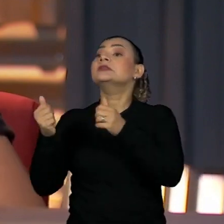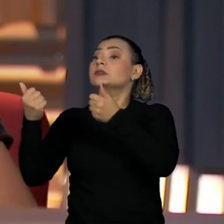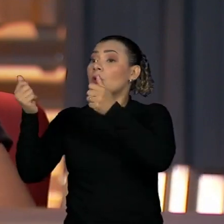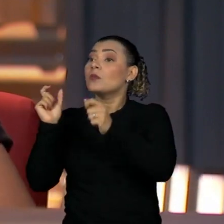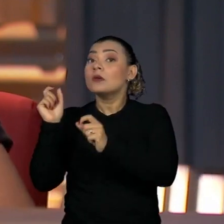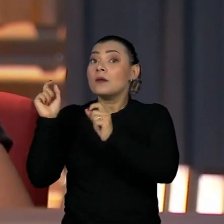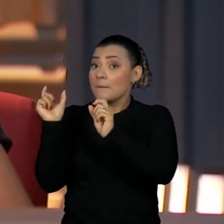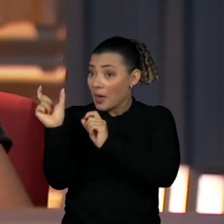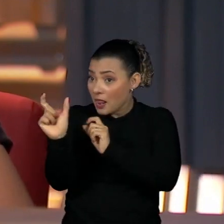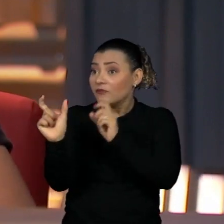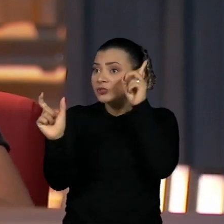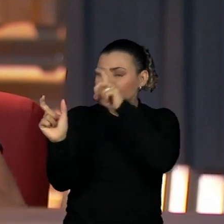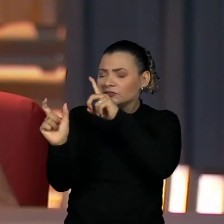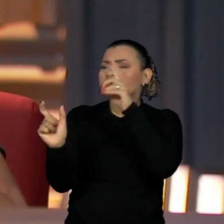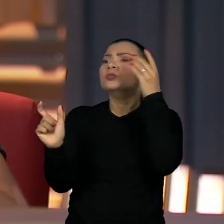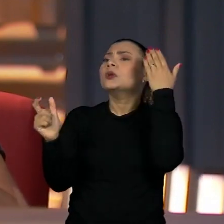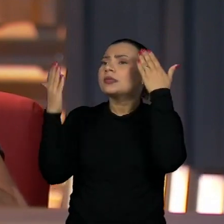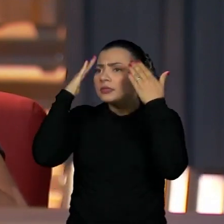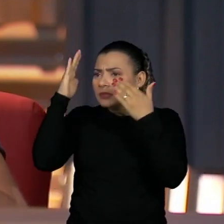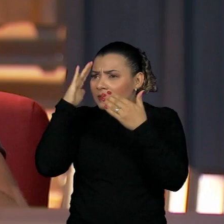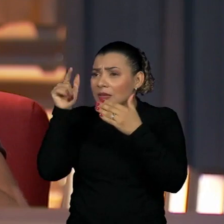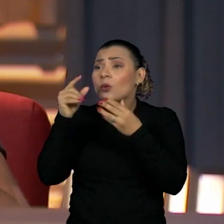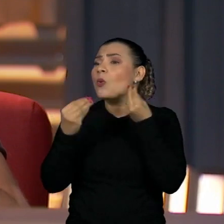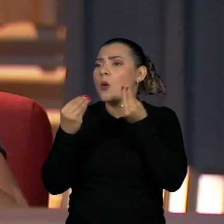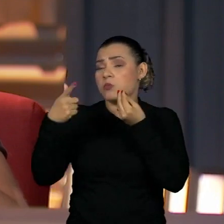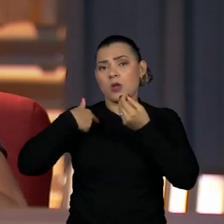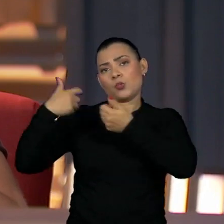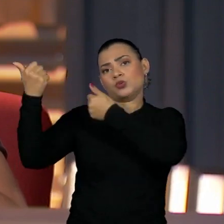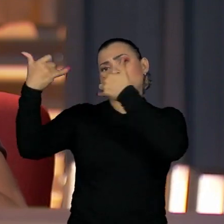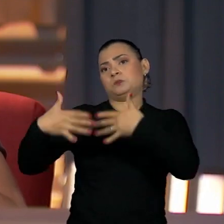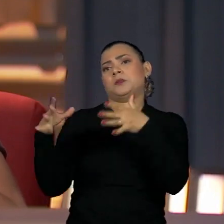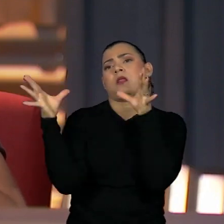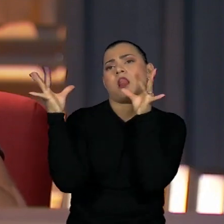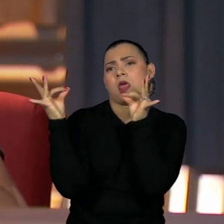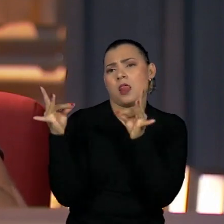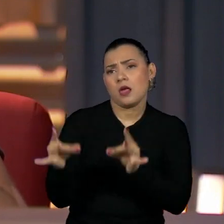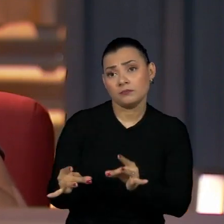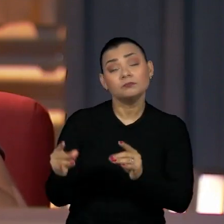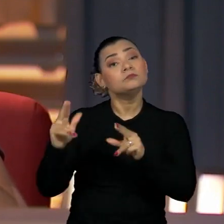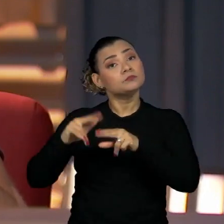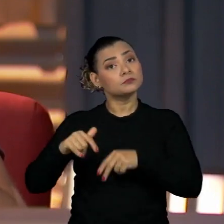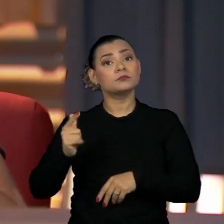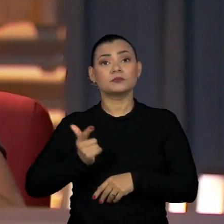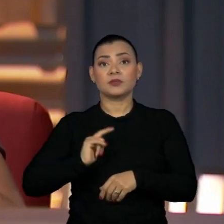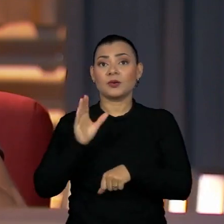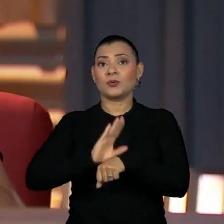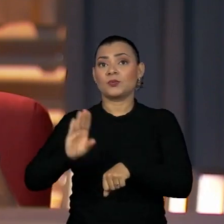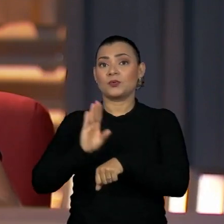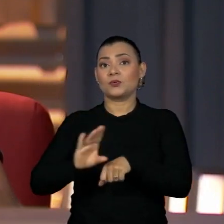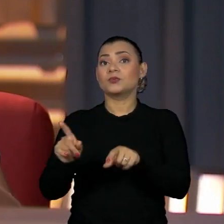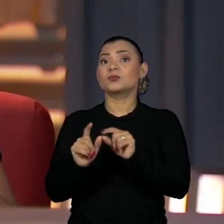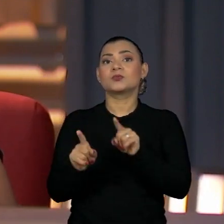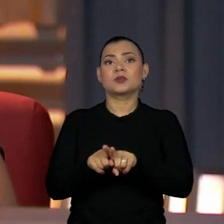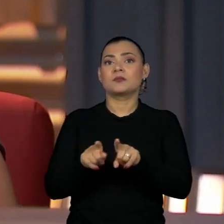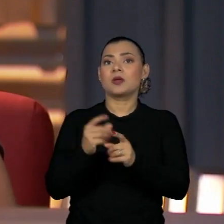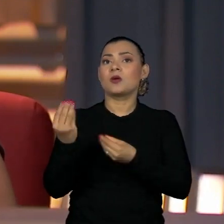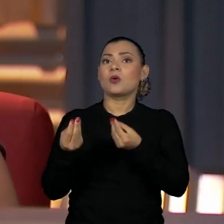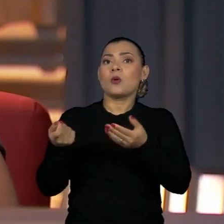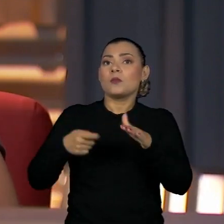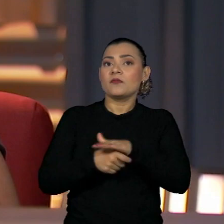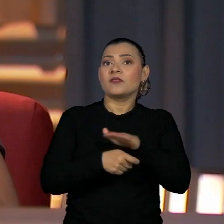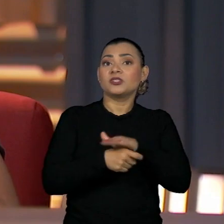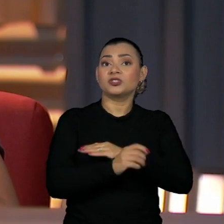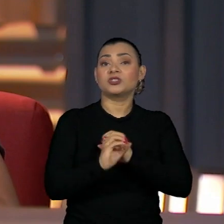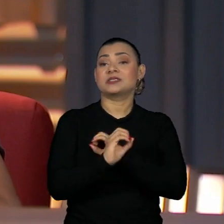diferente que a pessoa vai conseguir entender. E aí quando a gente fala sobre isso, né, tem até o nosso curso, que é o Como Começar a Investir do